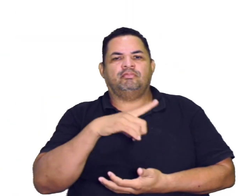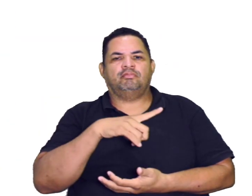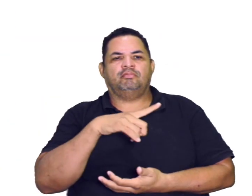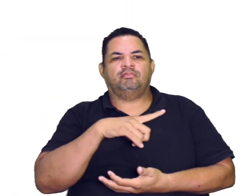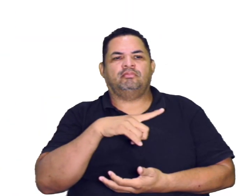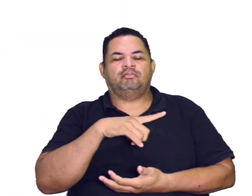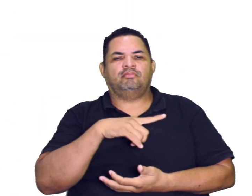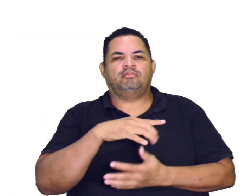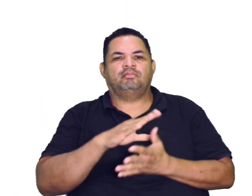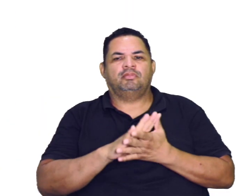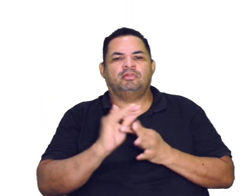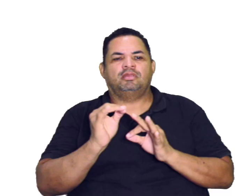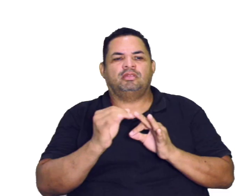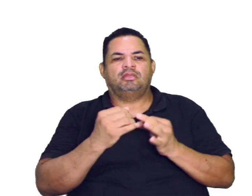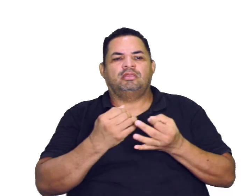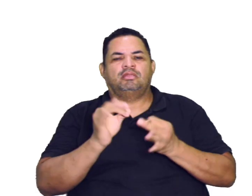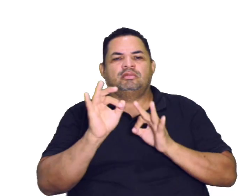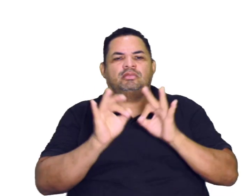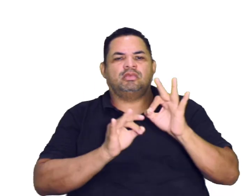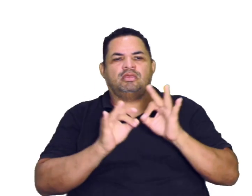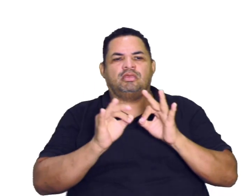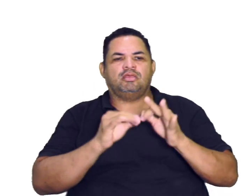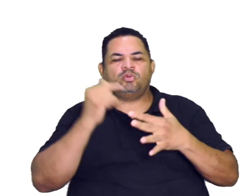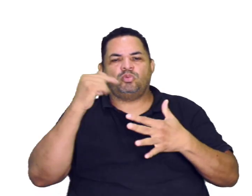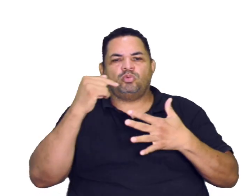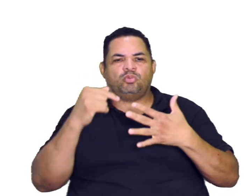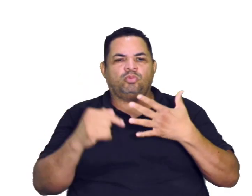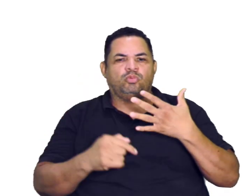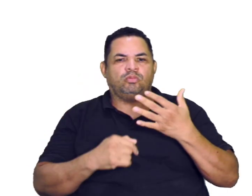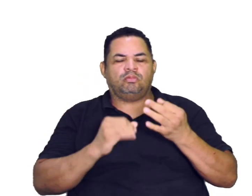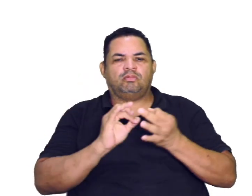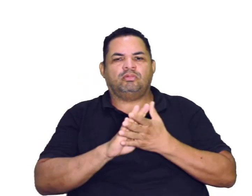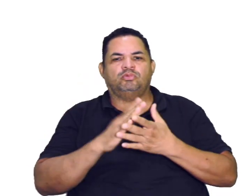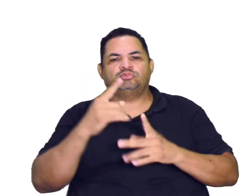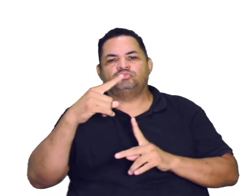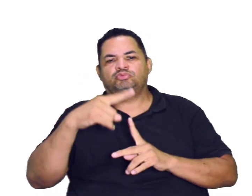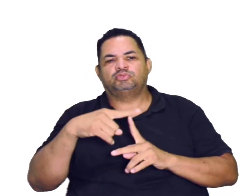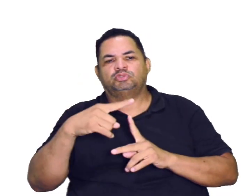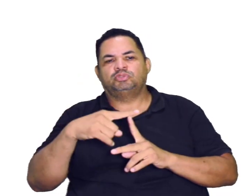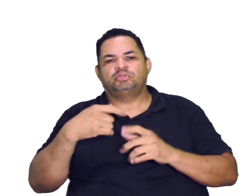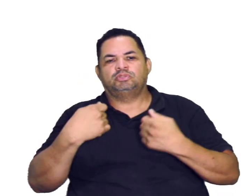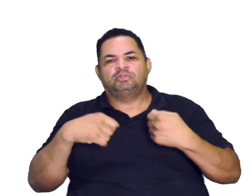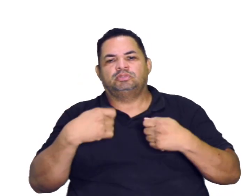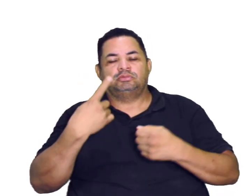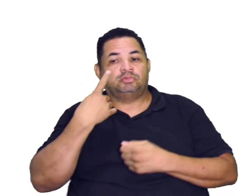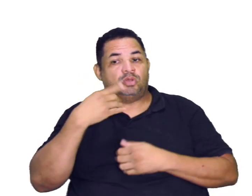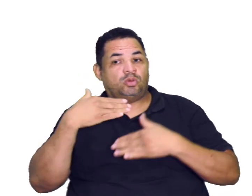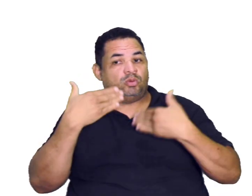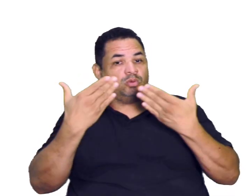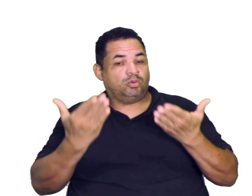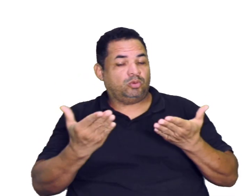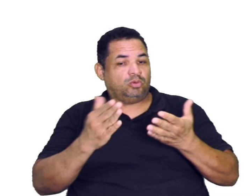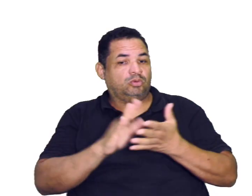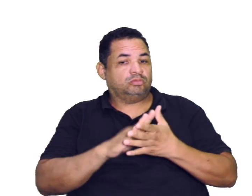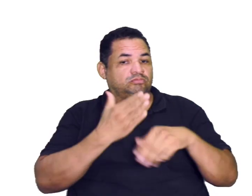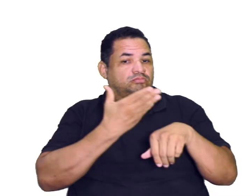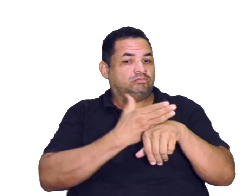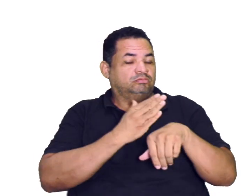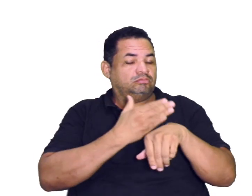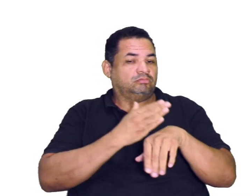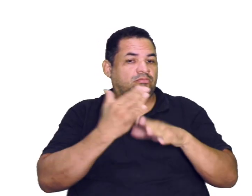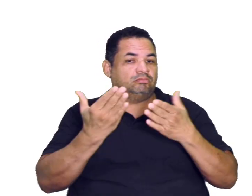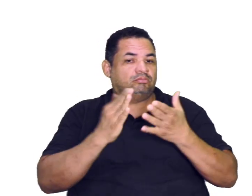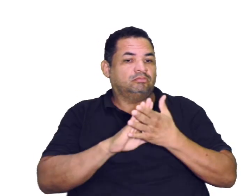Existem componentes essenciais para a precisão de um exercício físico ou modalidades aí. E a gente vai observar quando se fala em